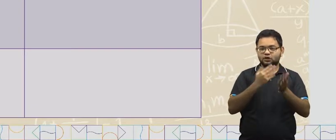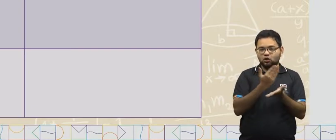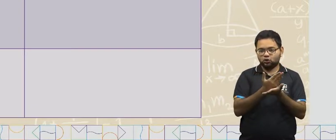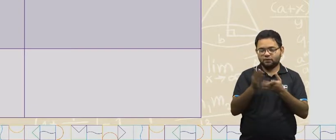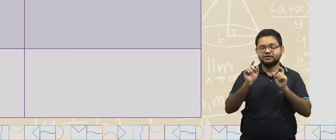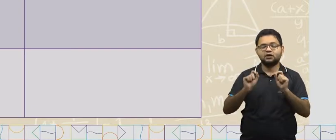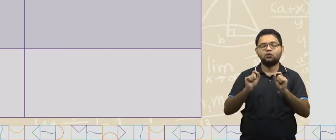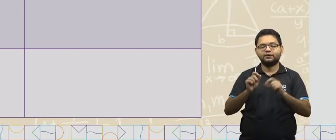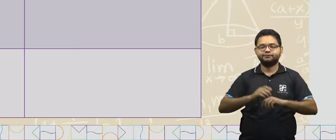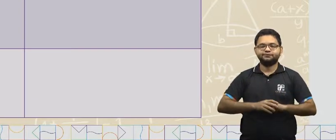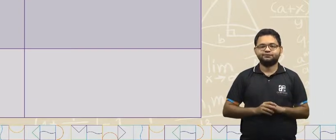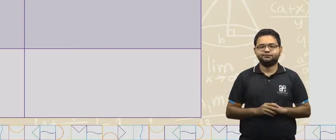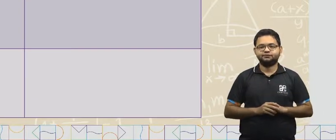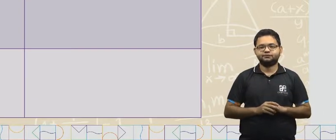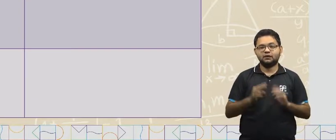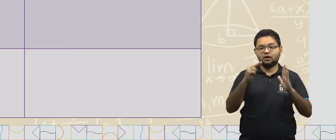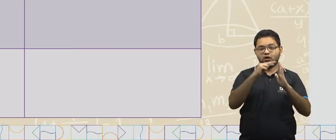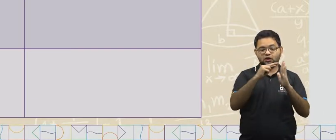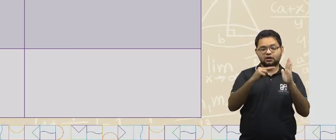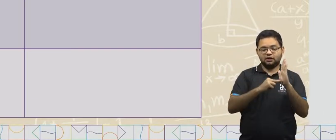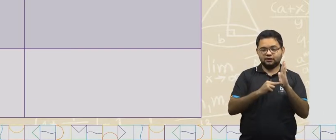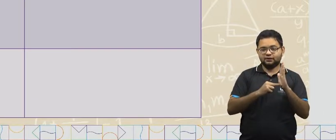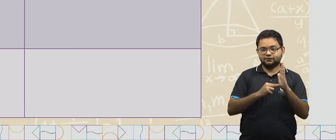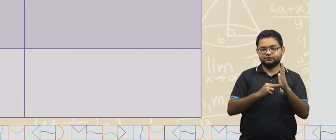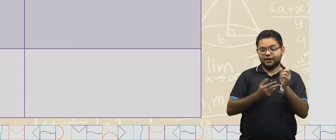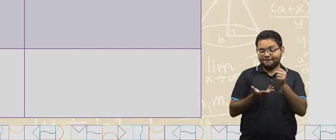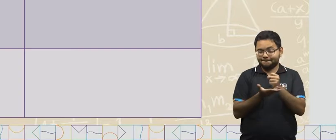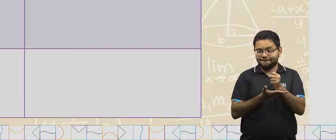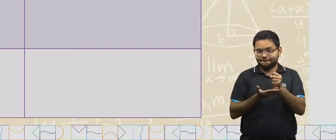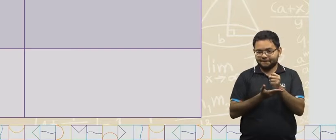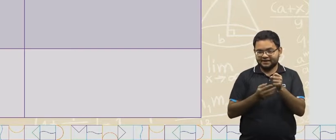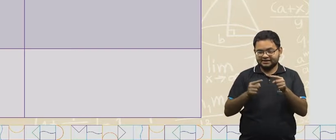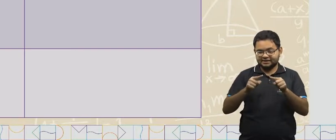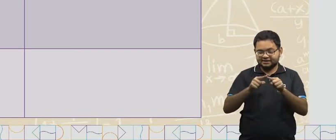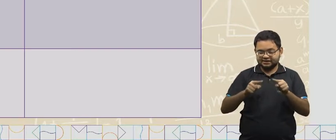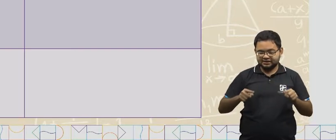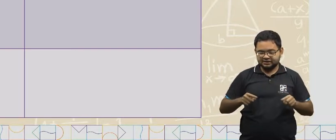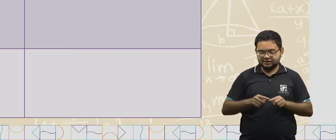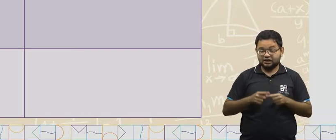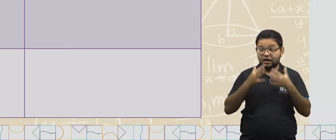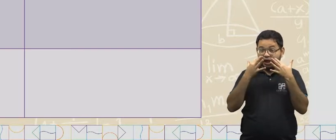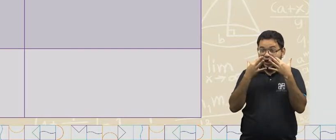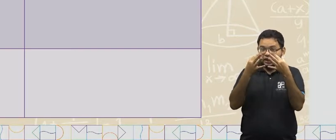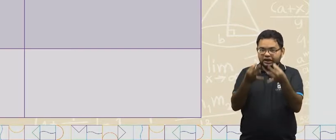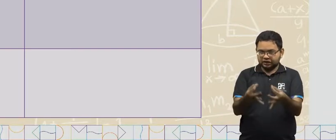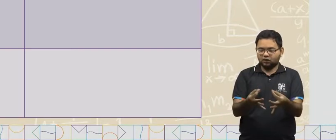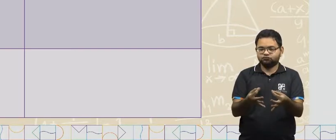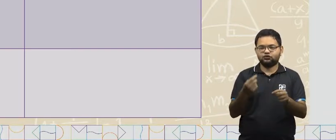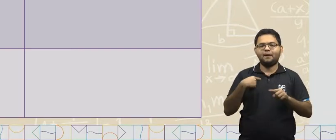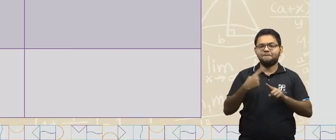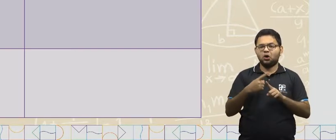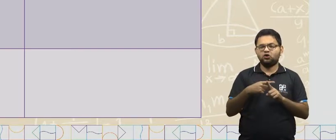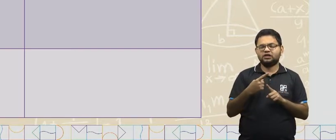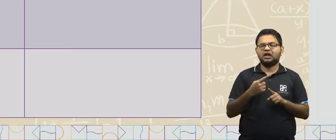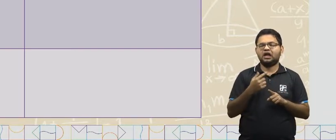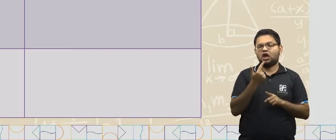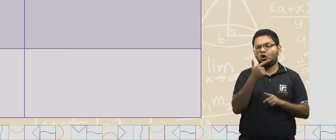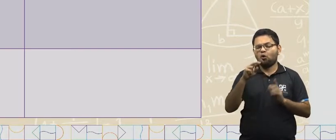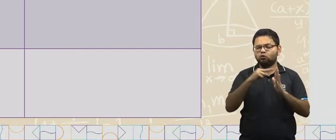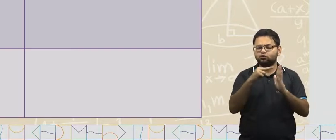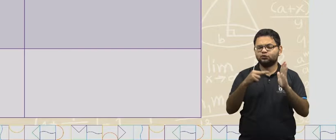pelo prisma de base triangular. Fique atento, pois não temos exemplos de